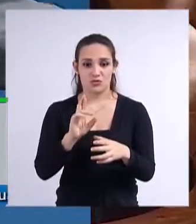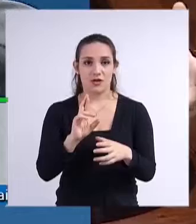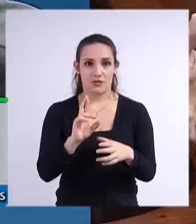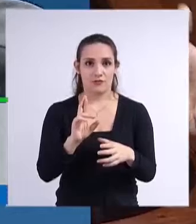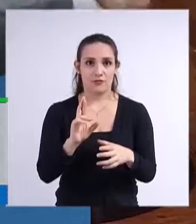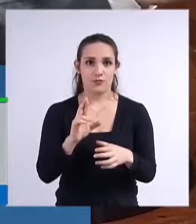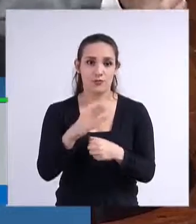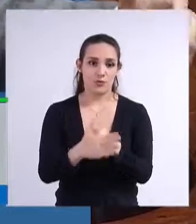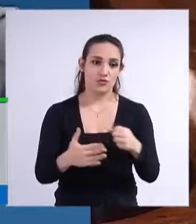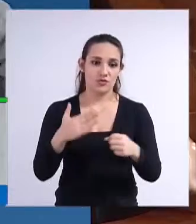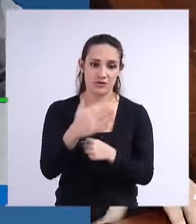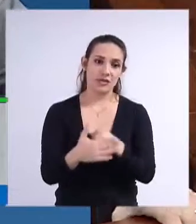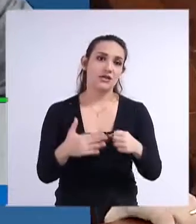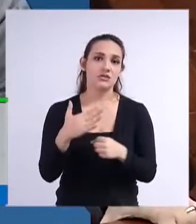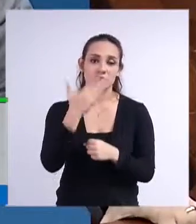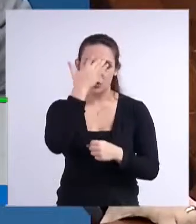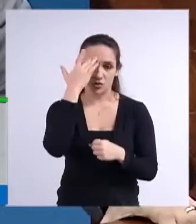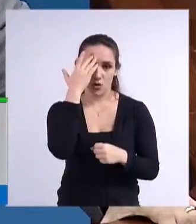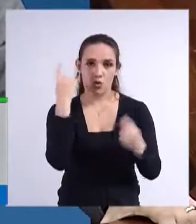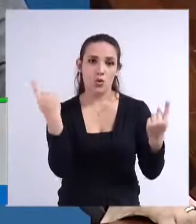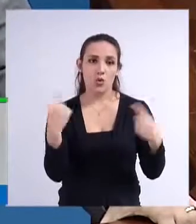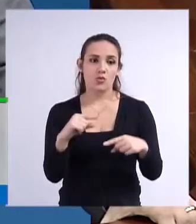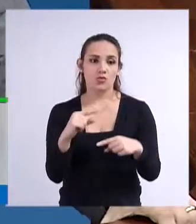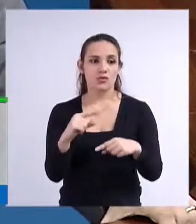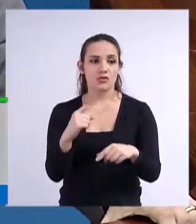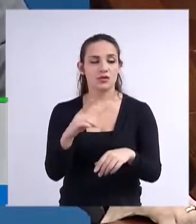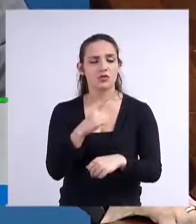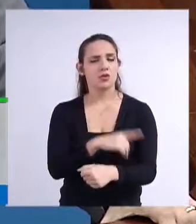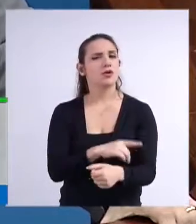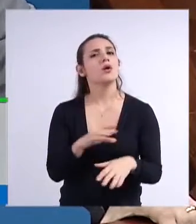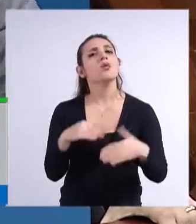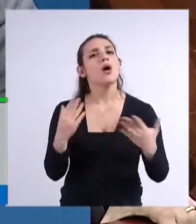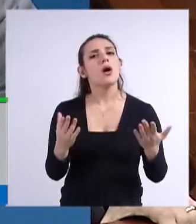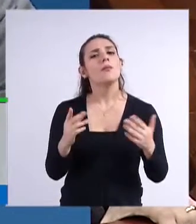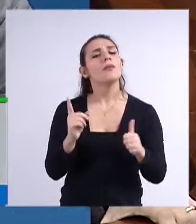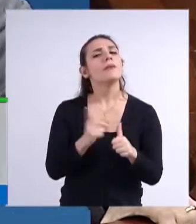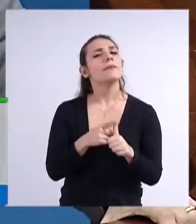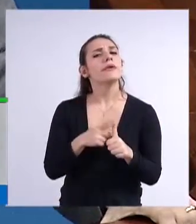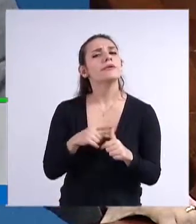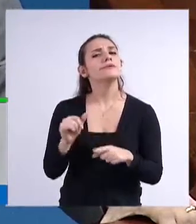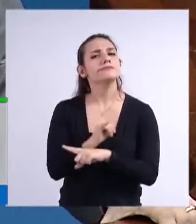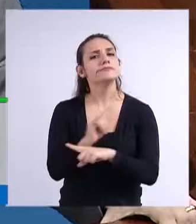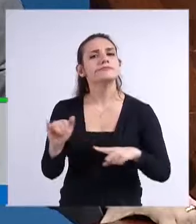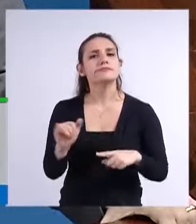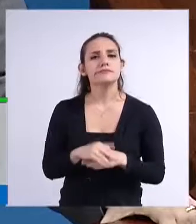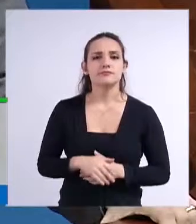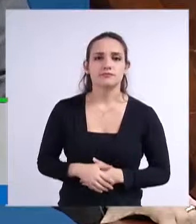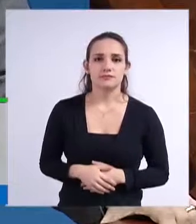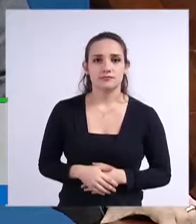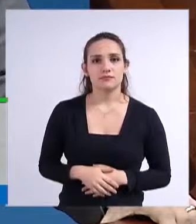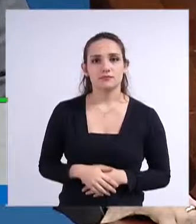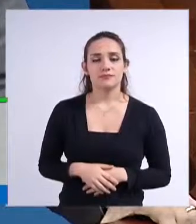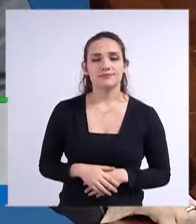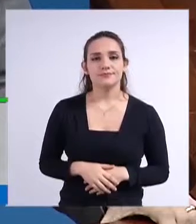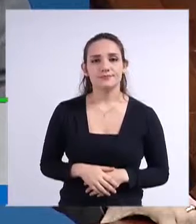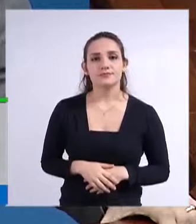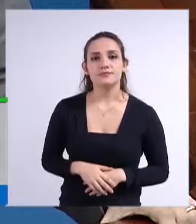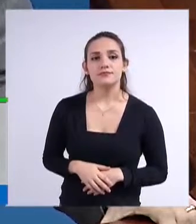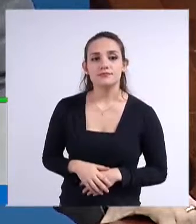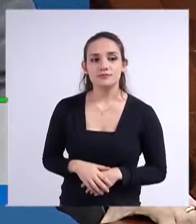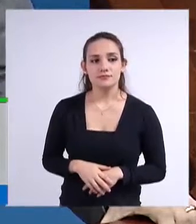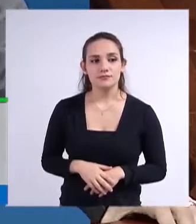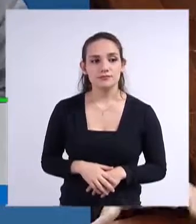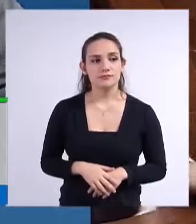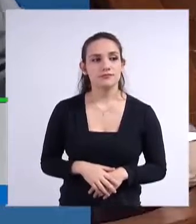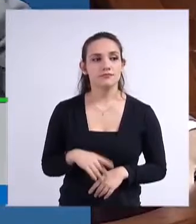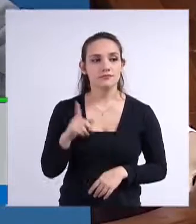inicia-se já imediatamente com o primeiro passo, que é fazer o